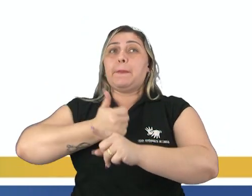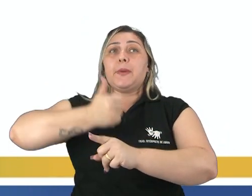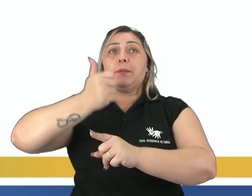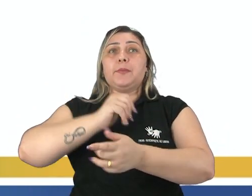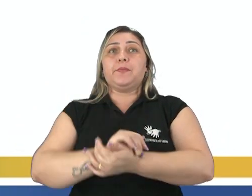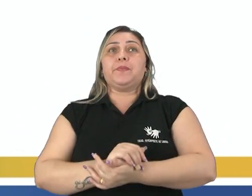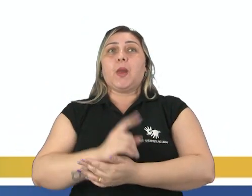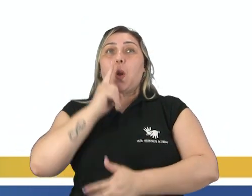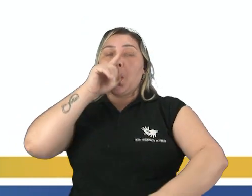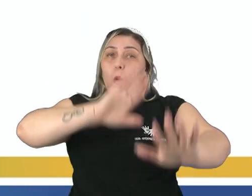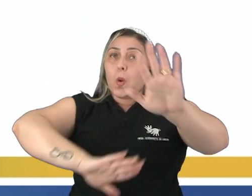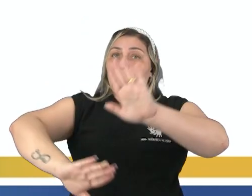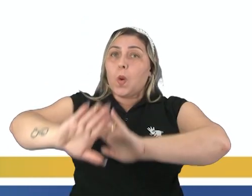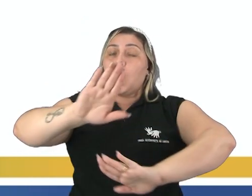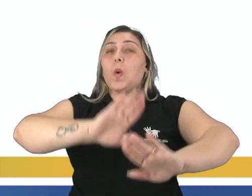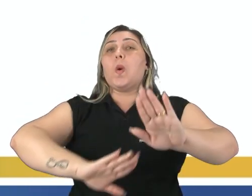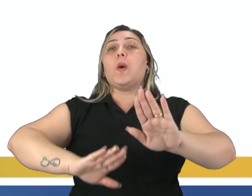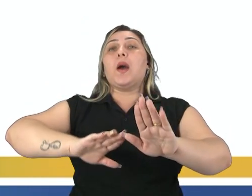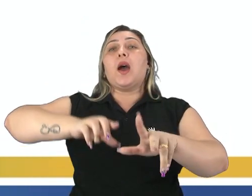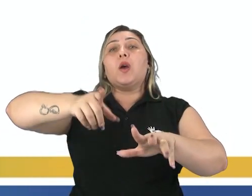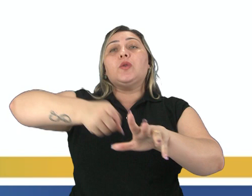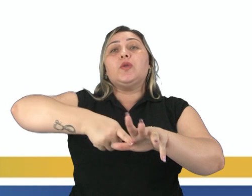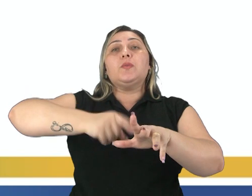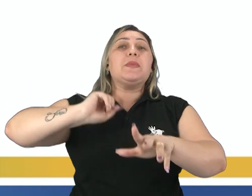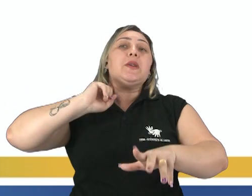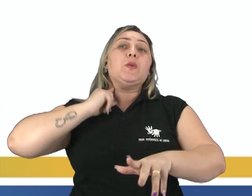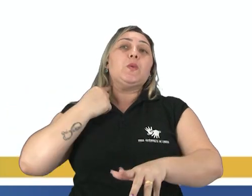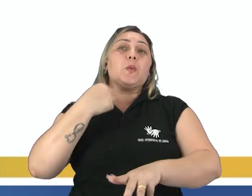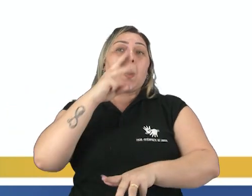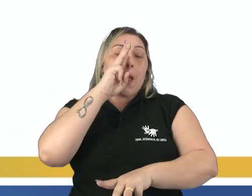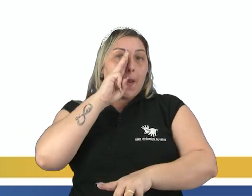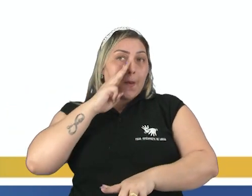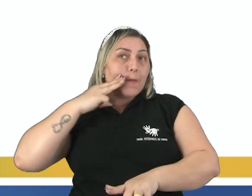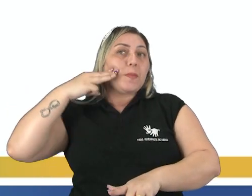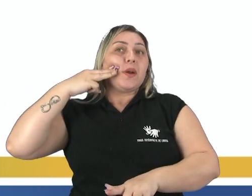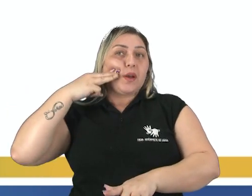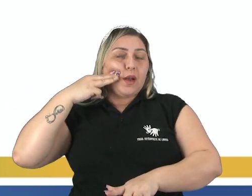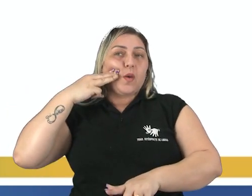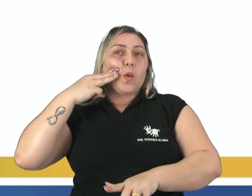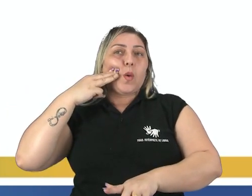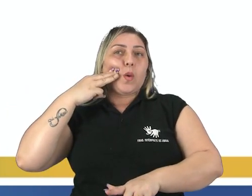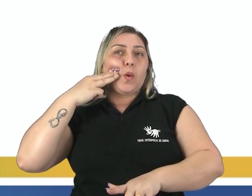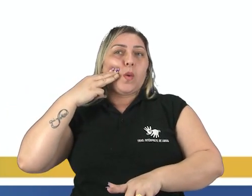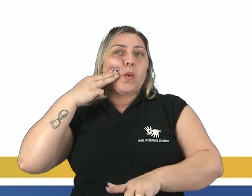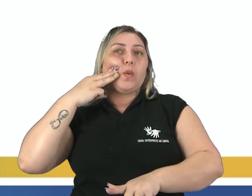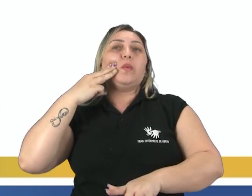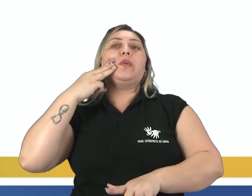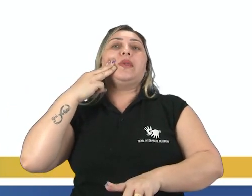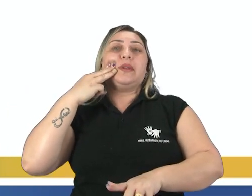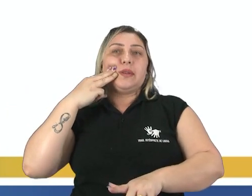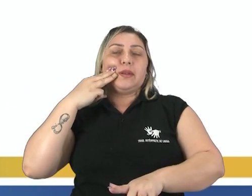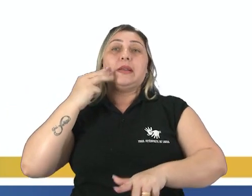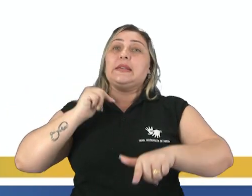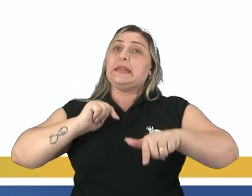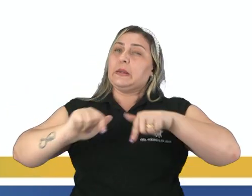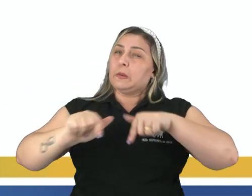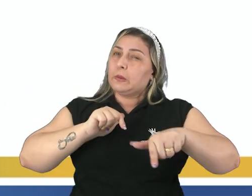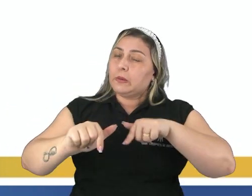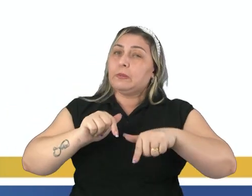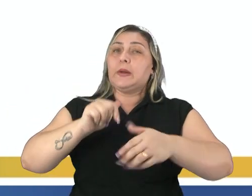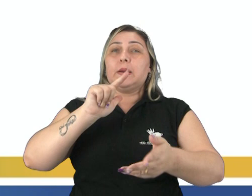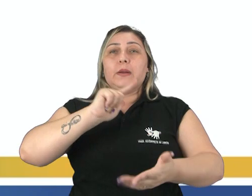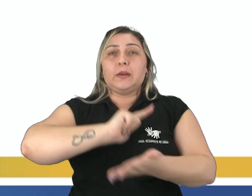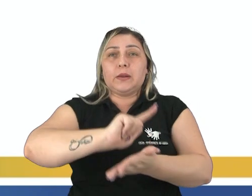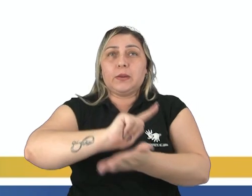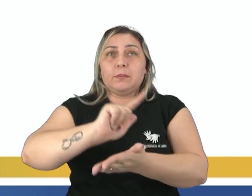assim, cuidado com os pés sujos, Cascão. Tive o maior trabalho para limpar o chão. No outro